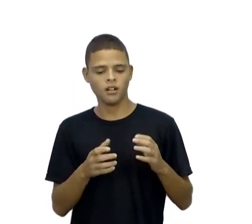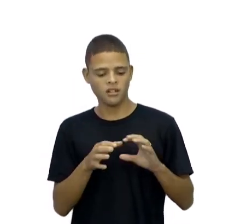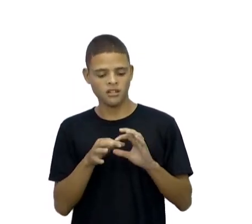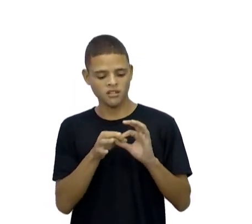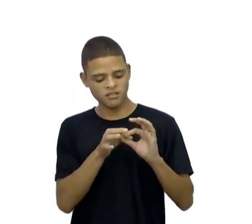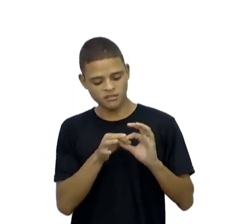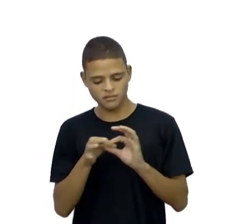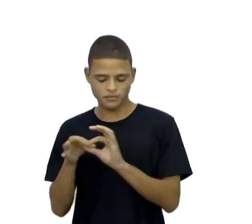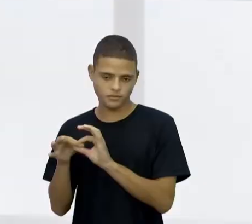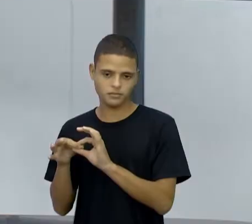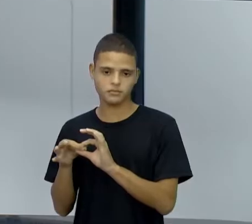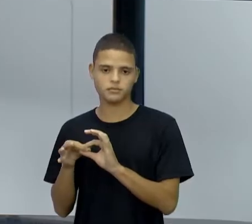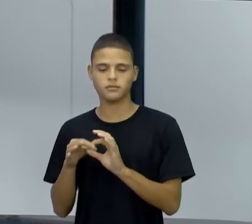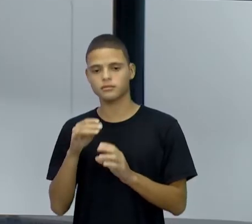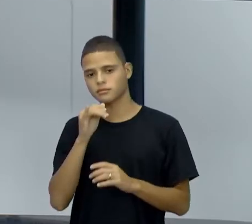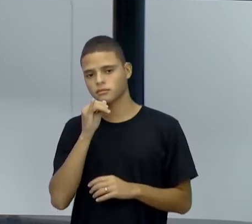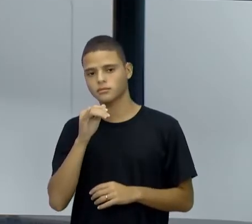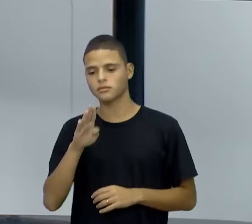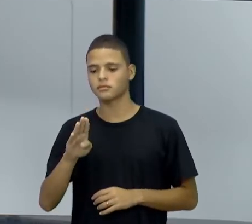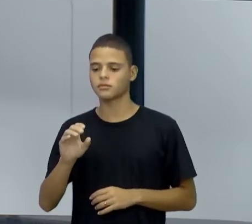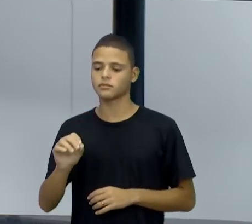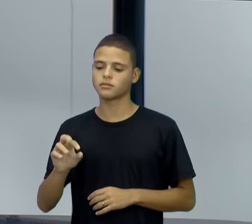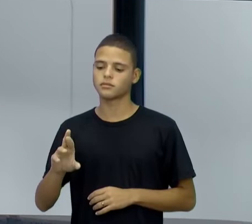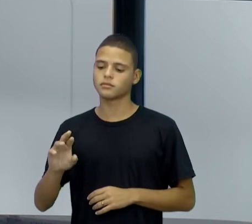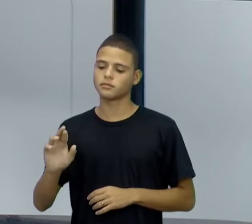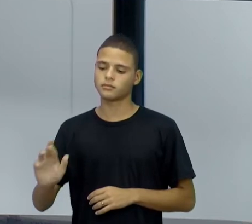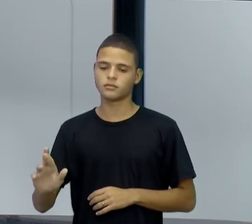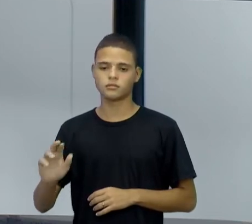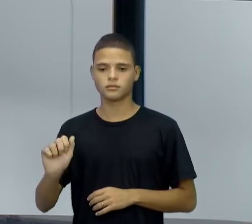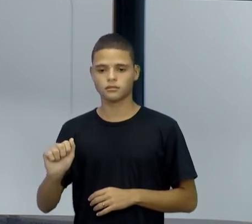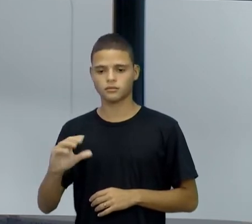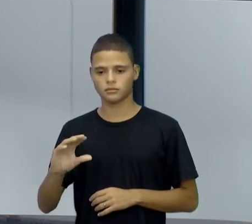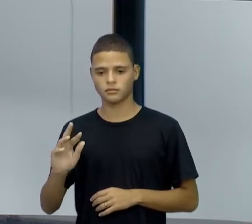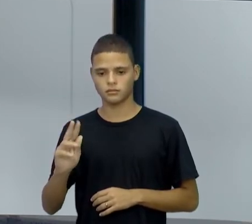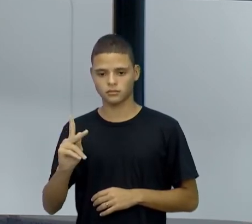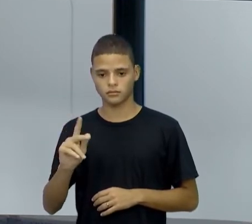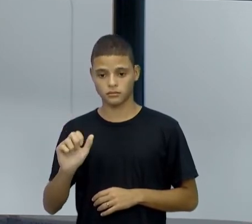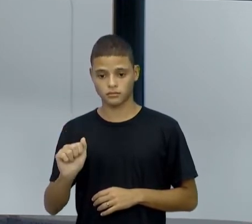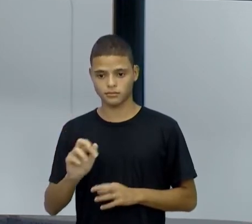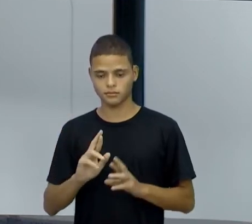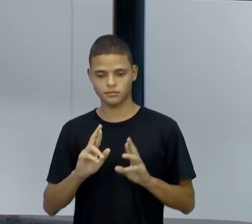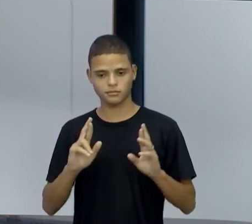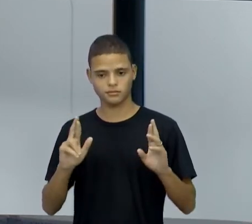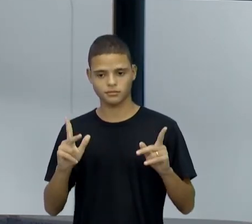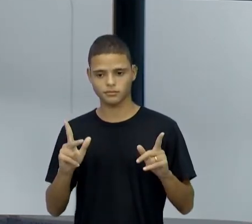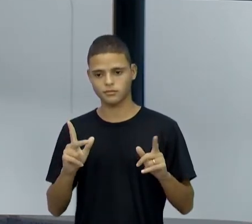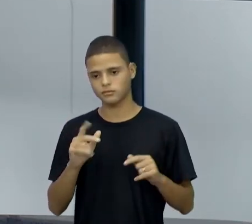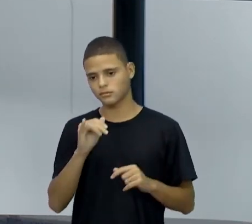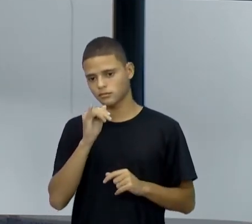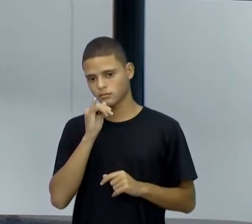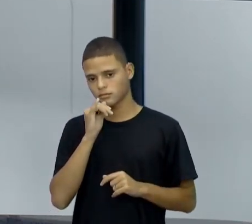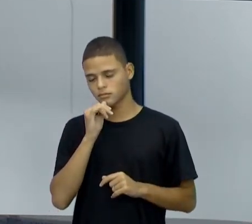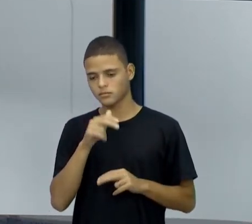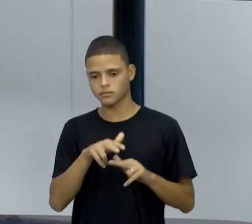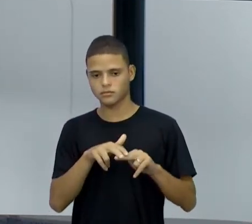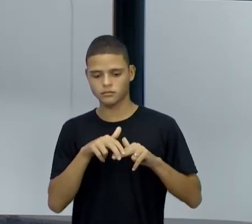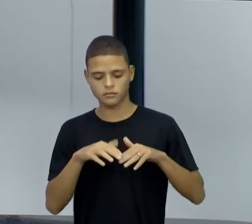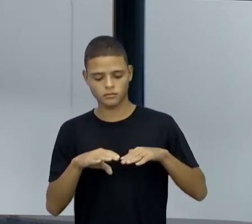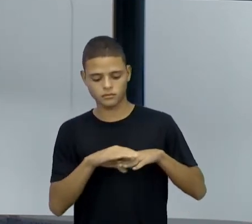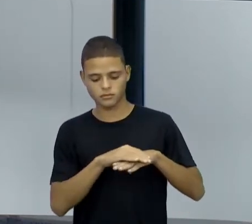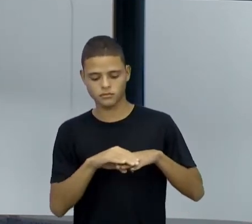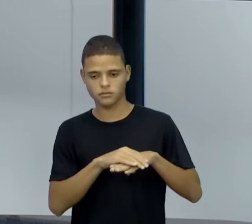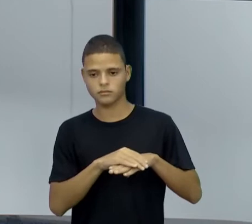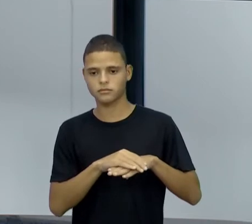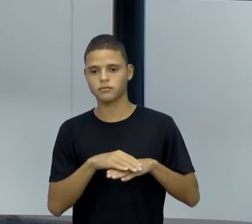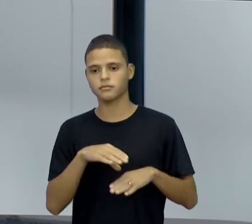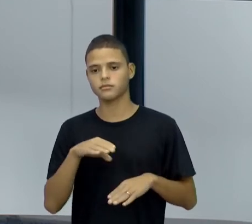condutor. O caso da borracha é o contrário, eles não querem sair. Por isso que a sola do sapato da gente, por exemplo, é borracha,